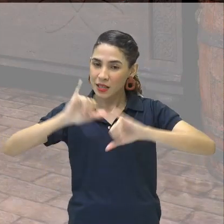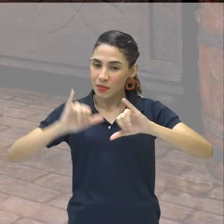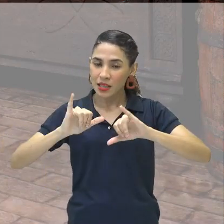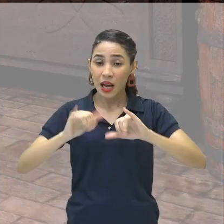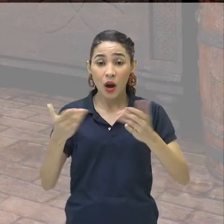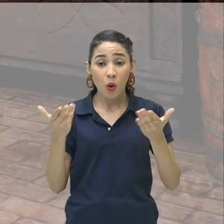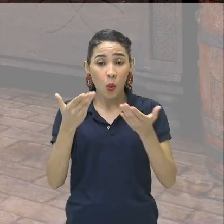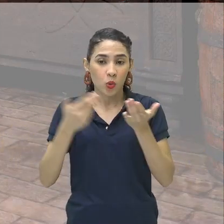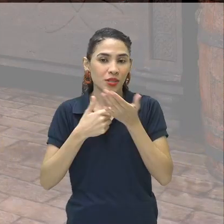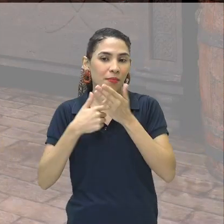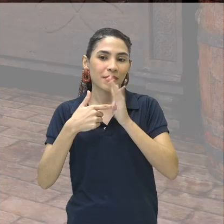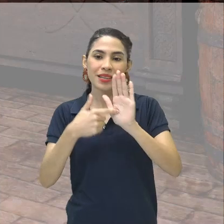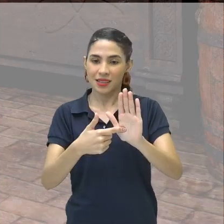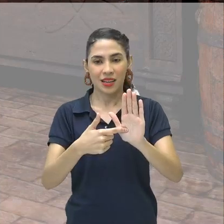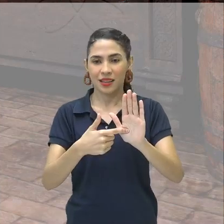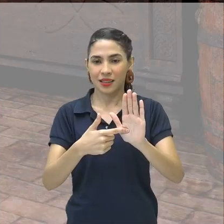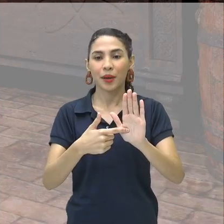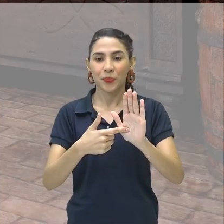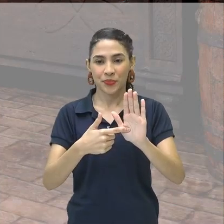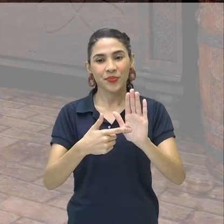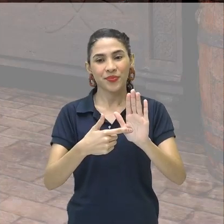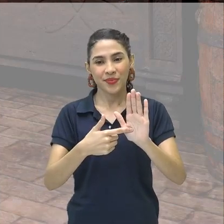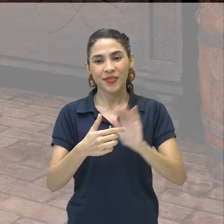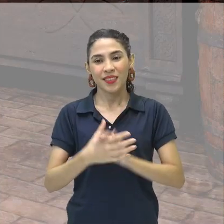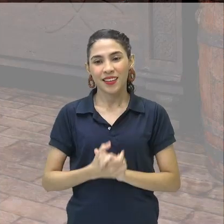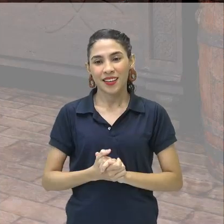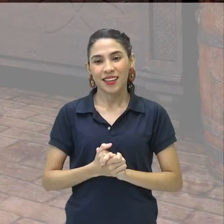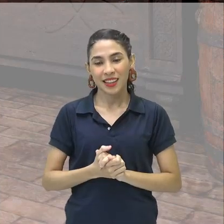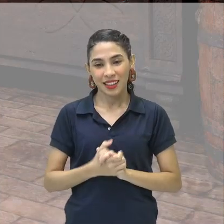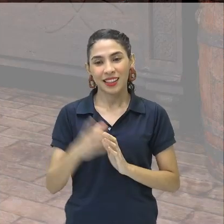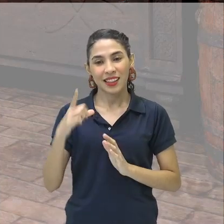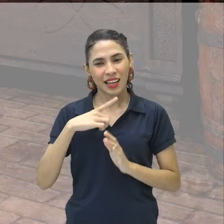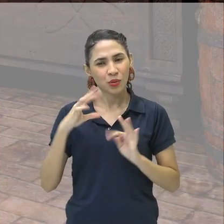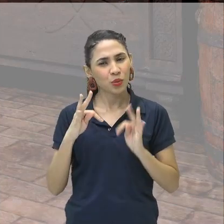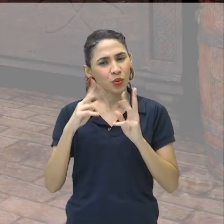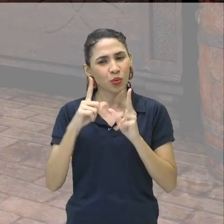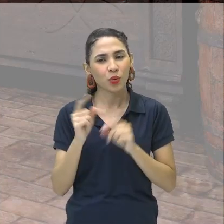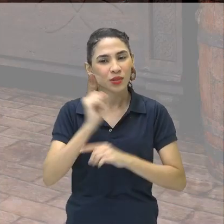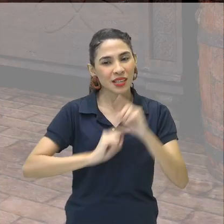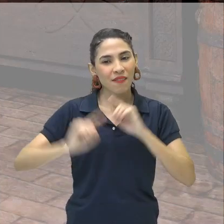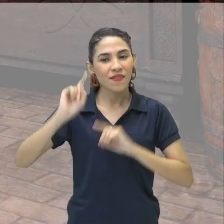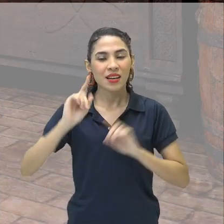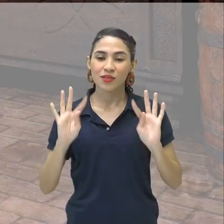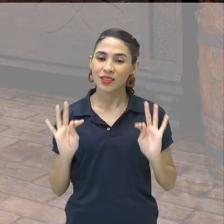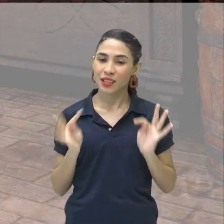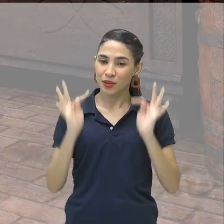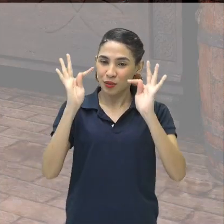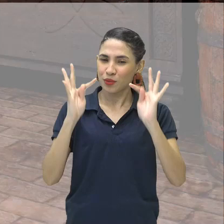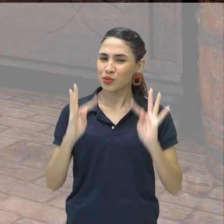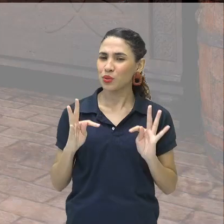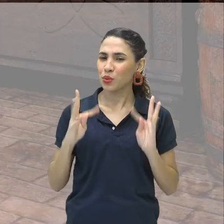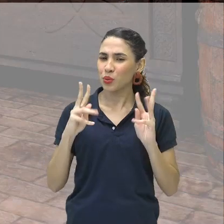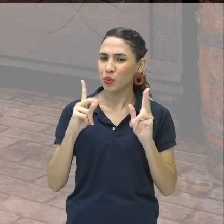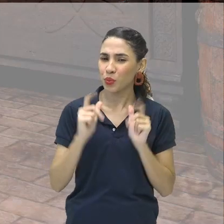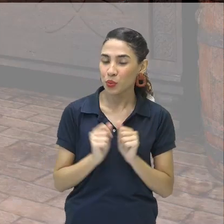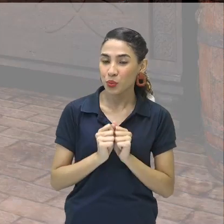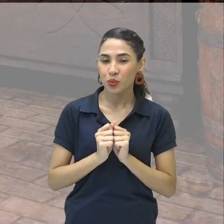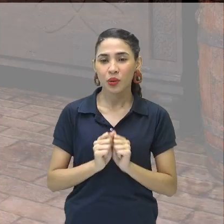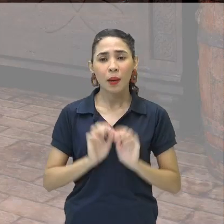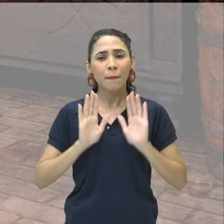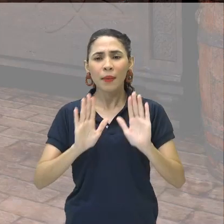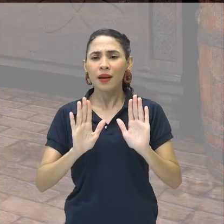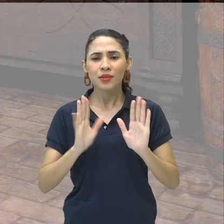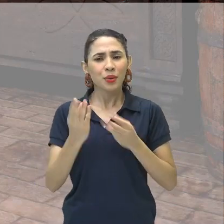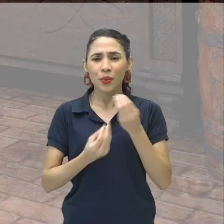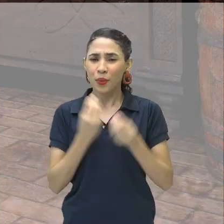ela se apresenta hoje para a gente, né, já com todos esses avanços tecnológicos e tudo mais. Mas como